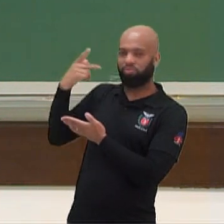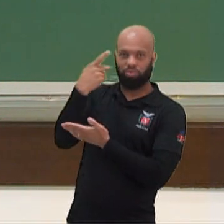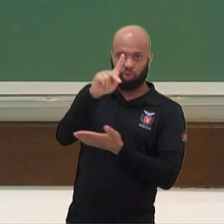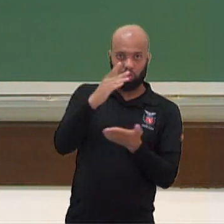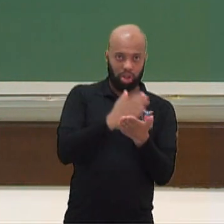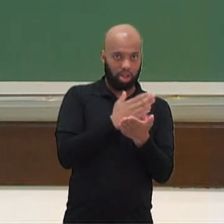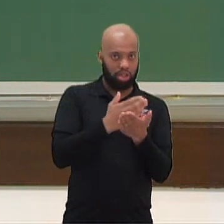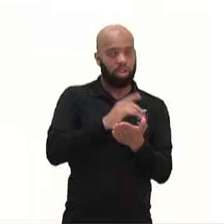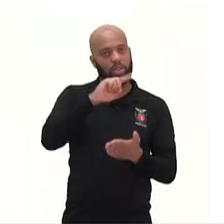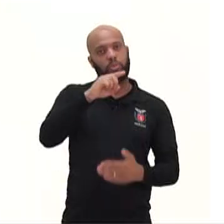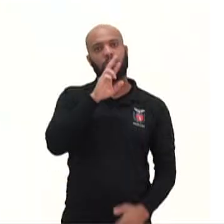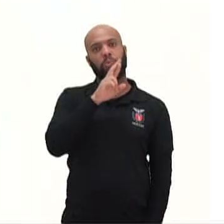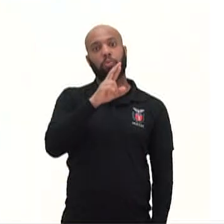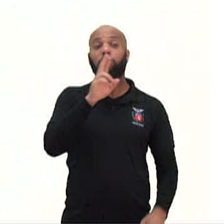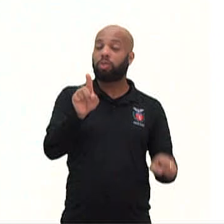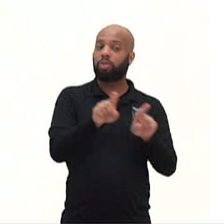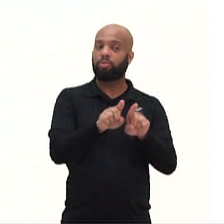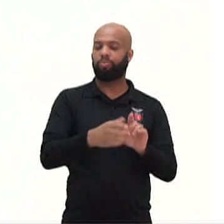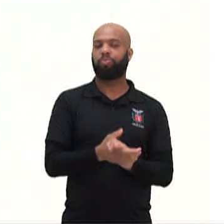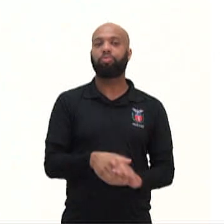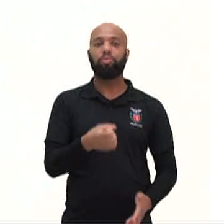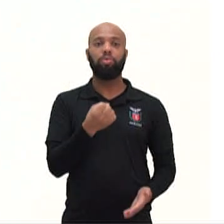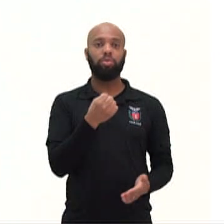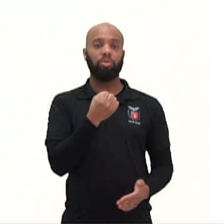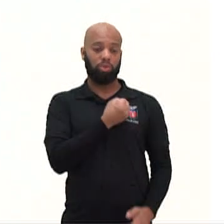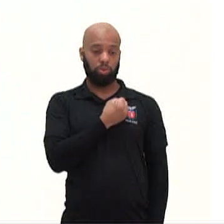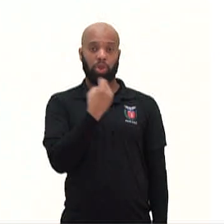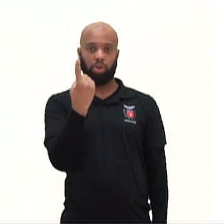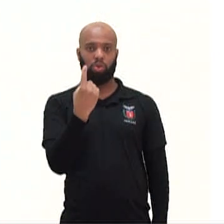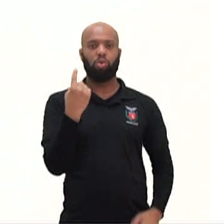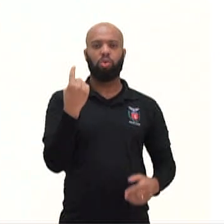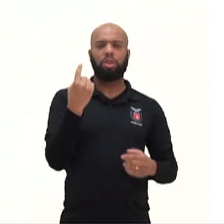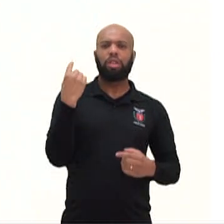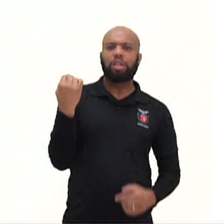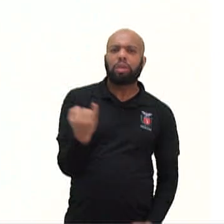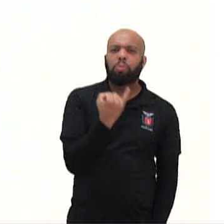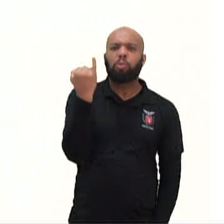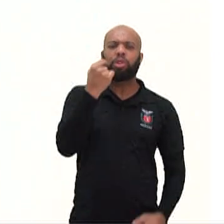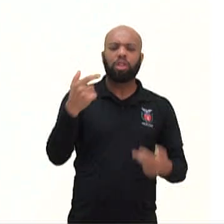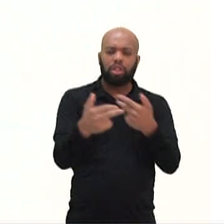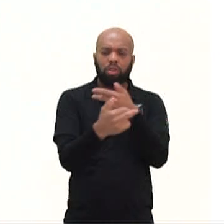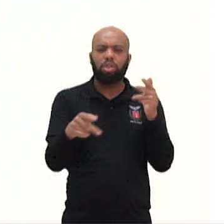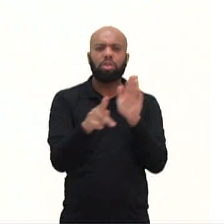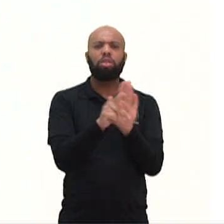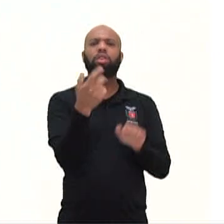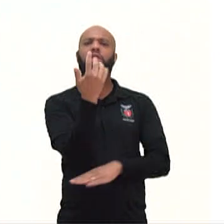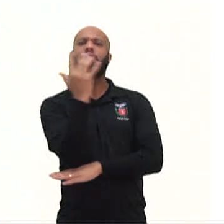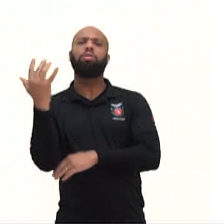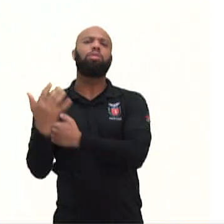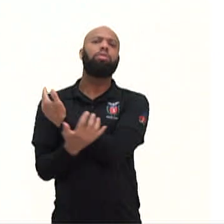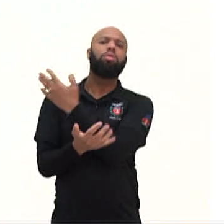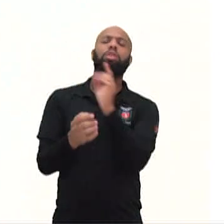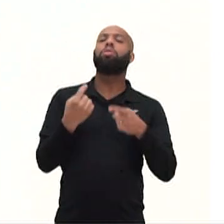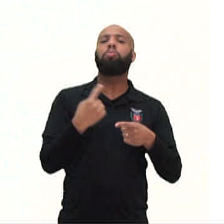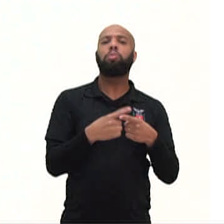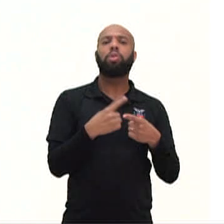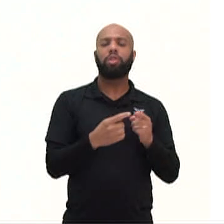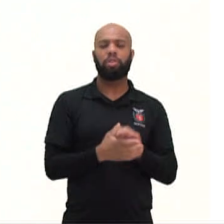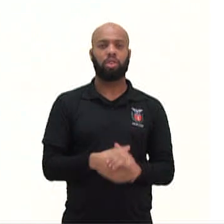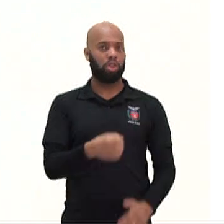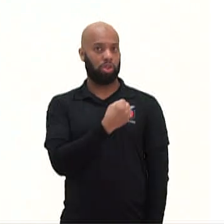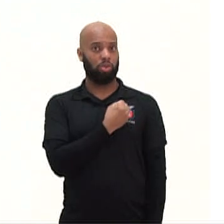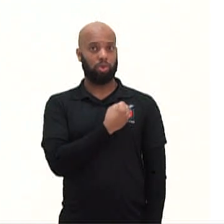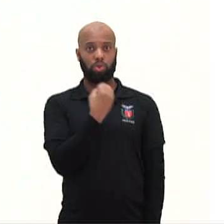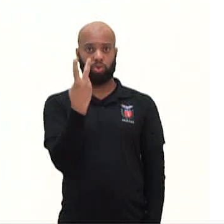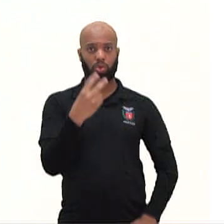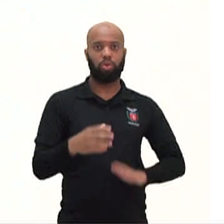ok? Então, vamos lá. Número 1, qual a importância dos recursos naturais? Número 2, quais